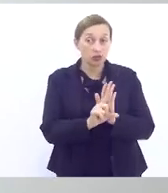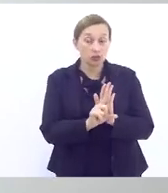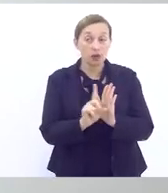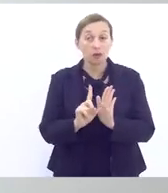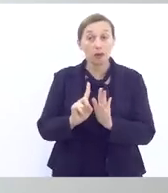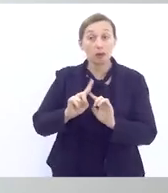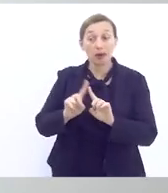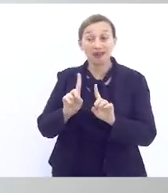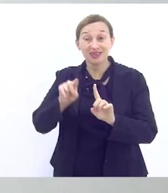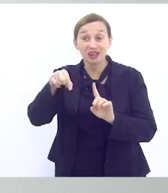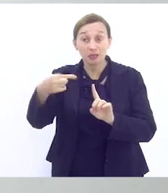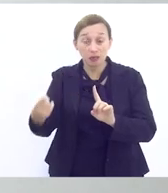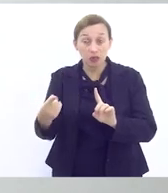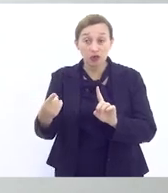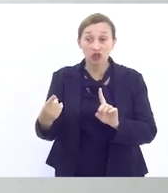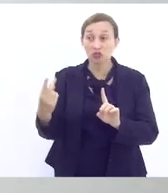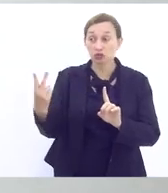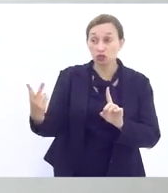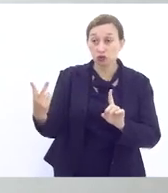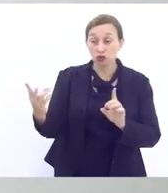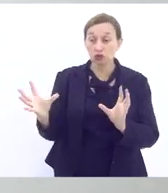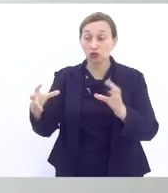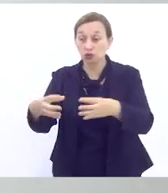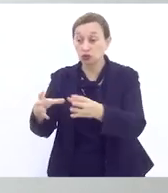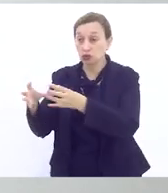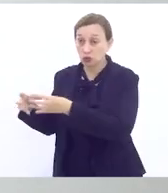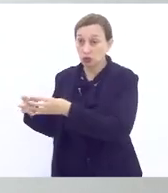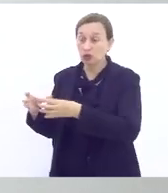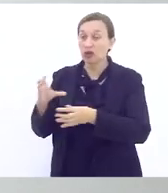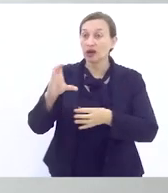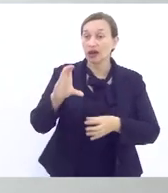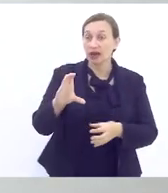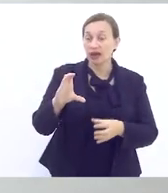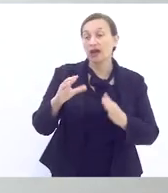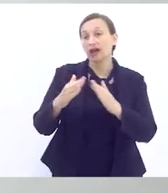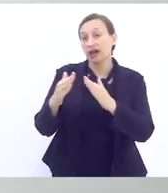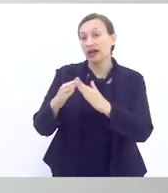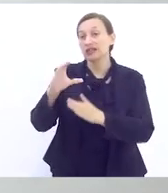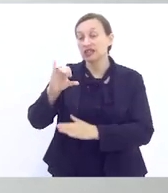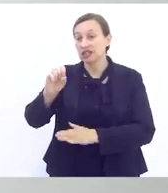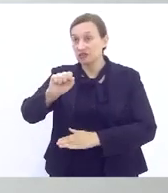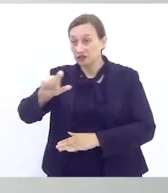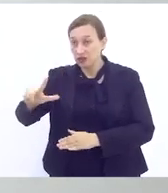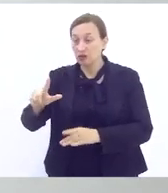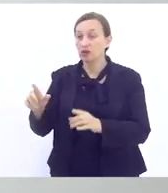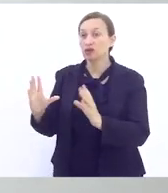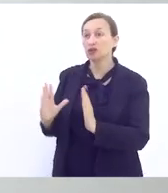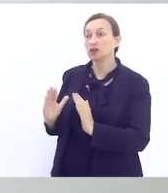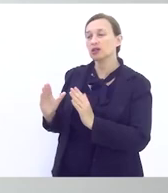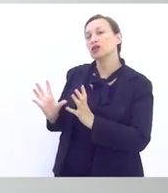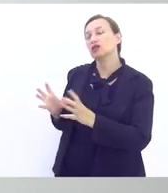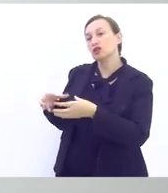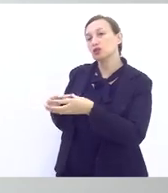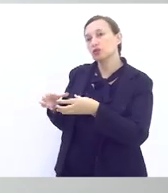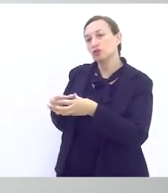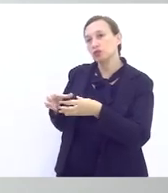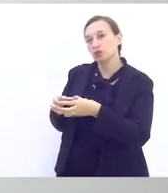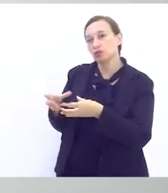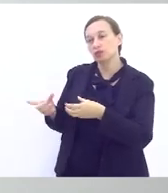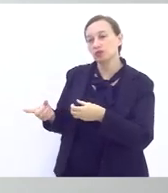vai ser depois de submeter a esses dois órgãos tanta questão da casa civil quanto a questão da da recuperação do regime de recuperação